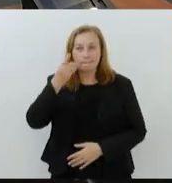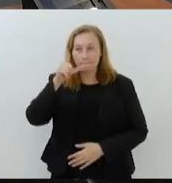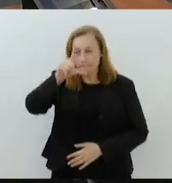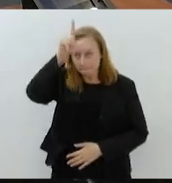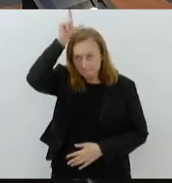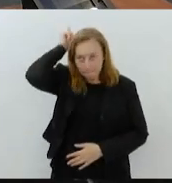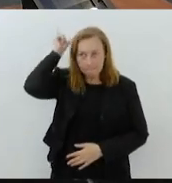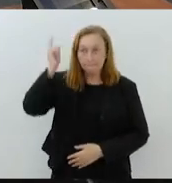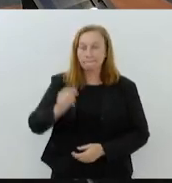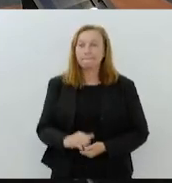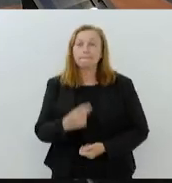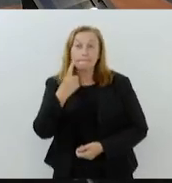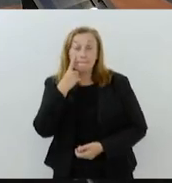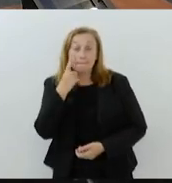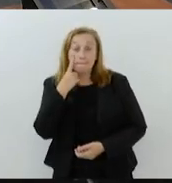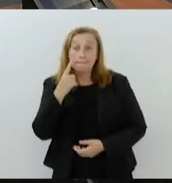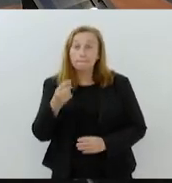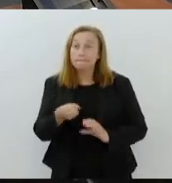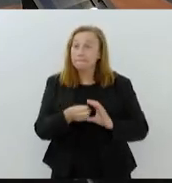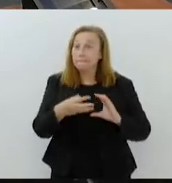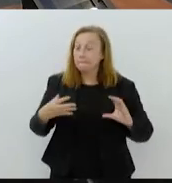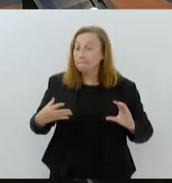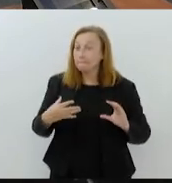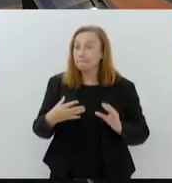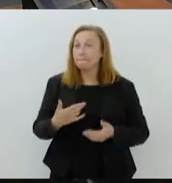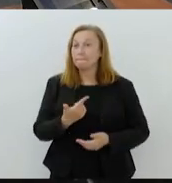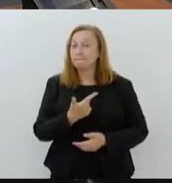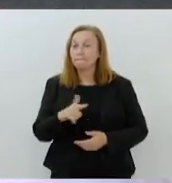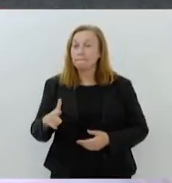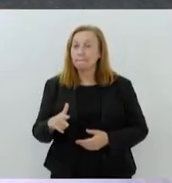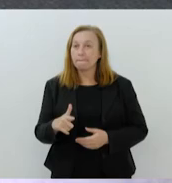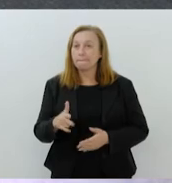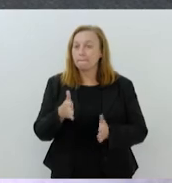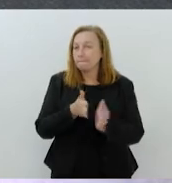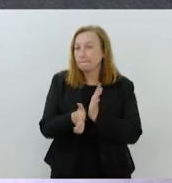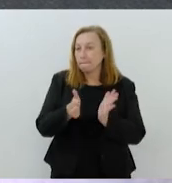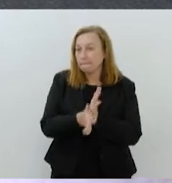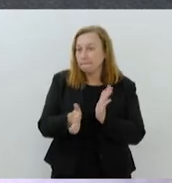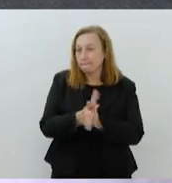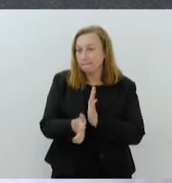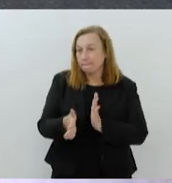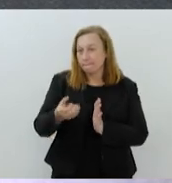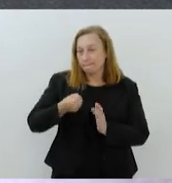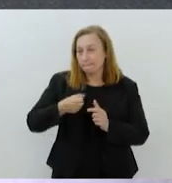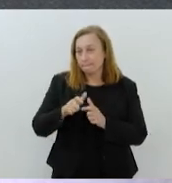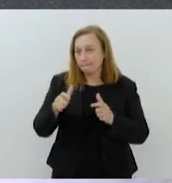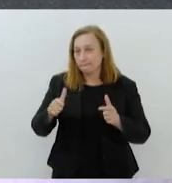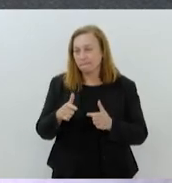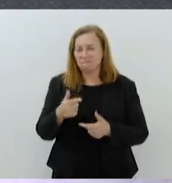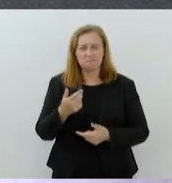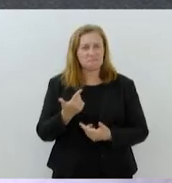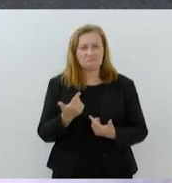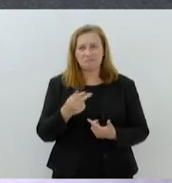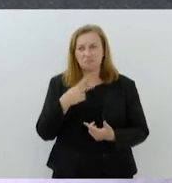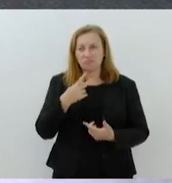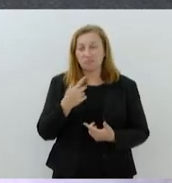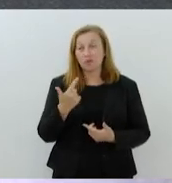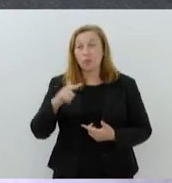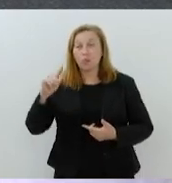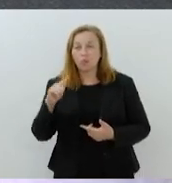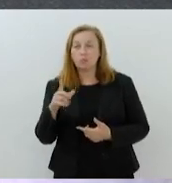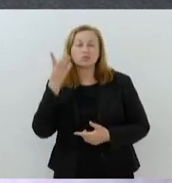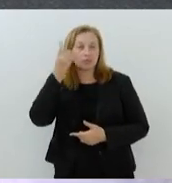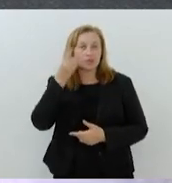Paulo, de ver a caracterização de que não havia aumento de despesa. Eu não vou nem tecer outros comentários, porque o deputado